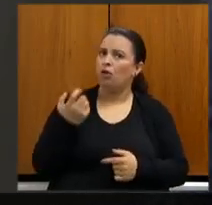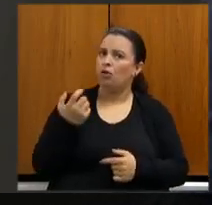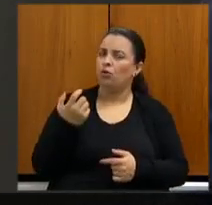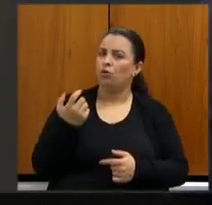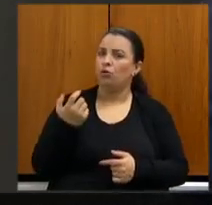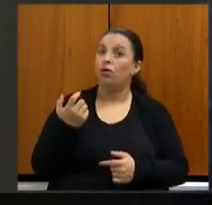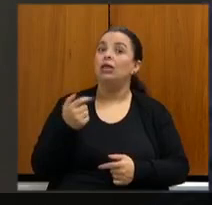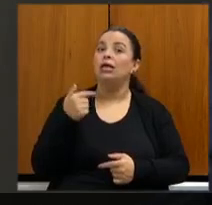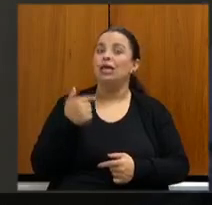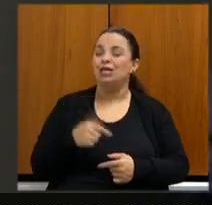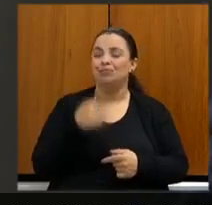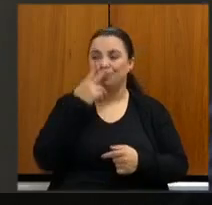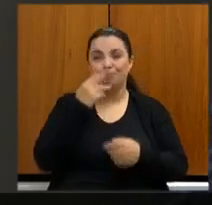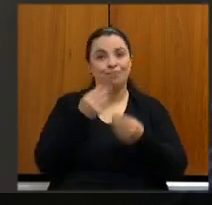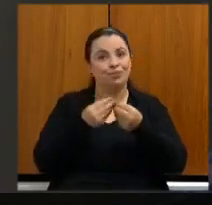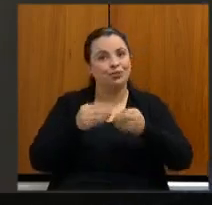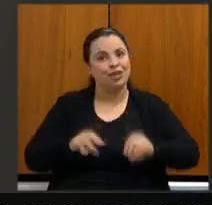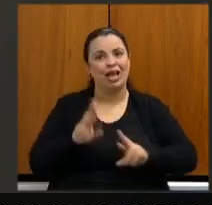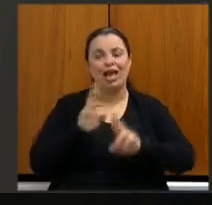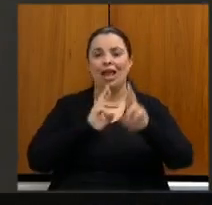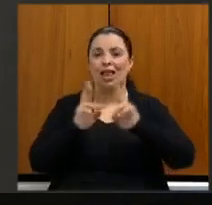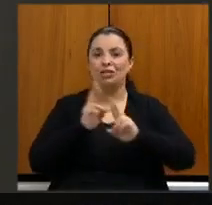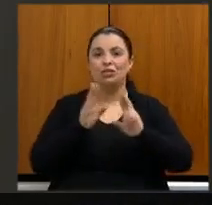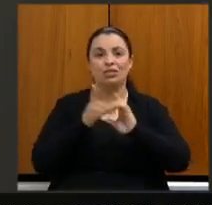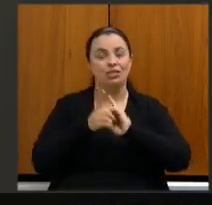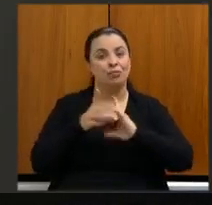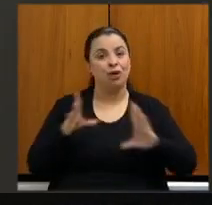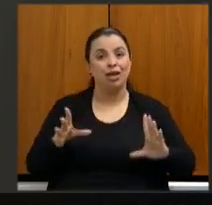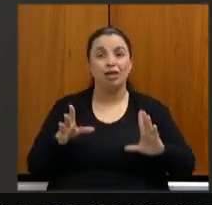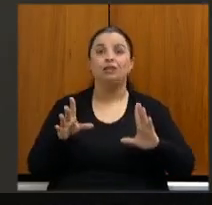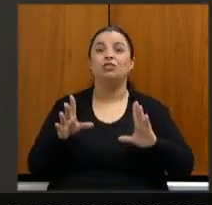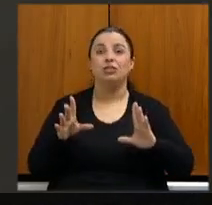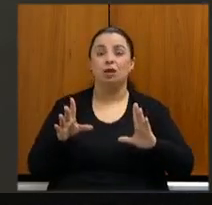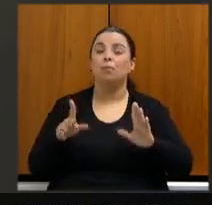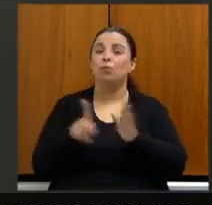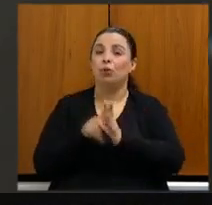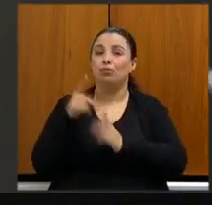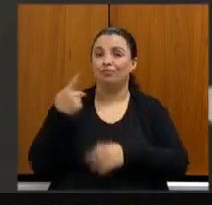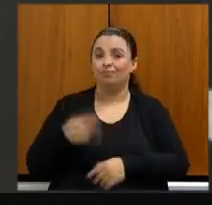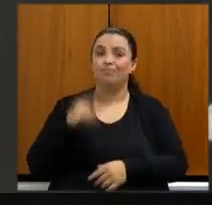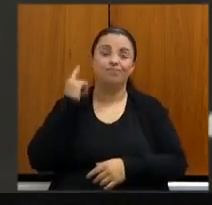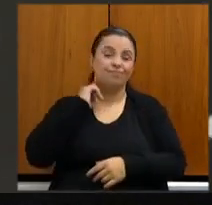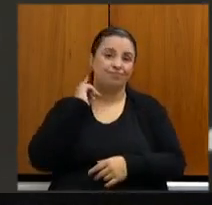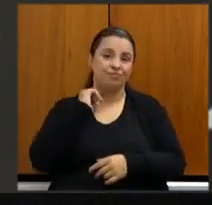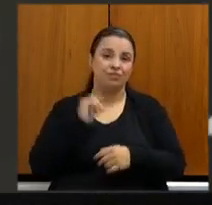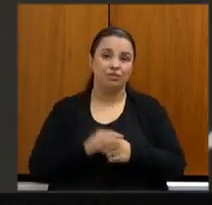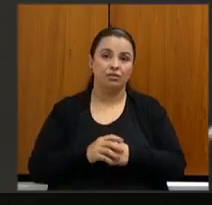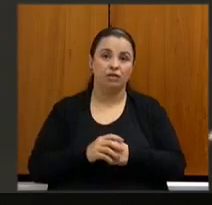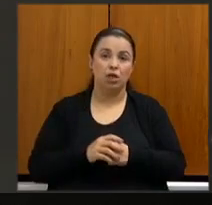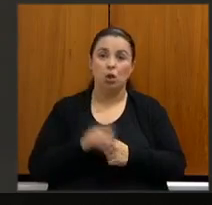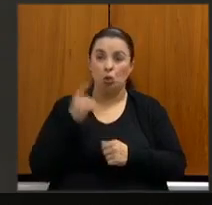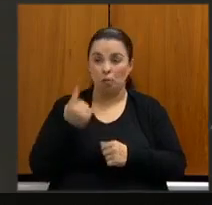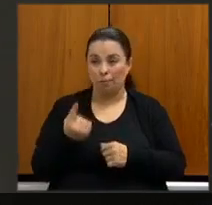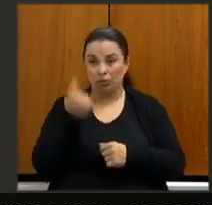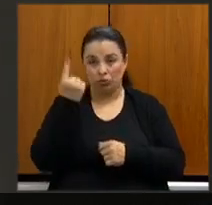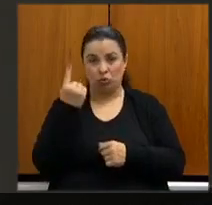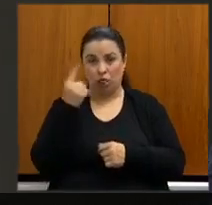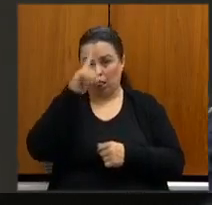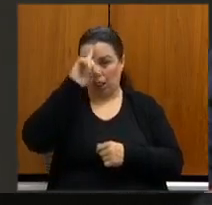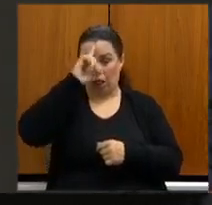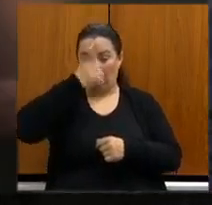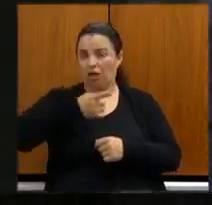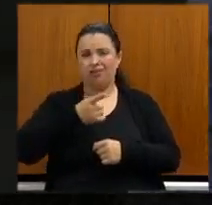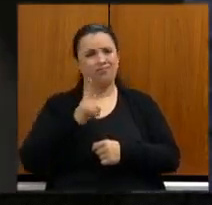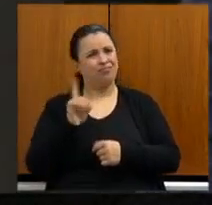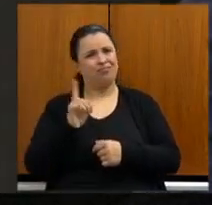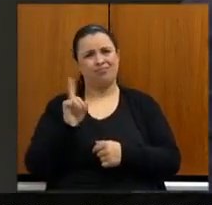as relações democráticas EA democracia no nosso estado ninguém nem Imperador ninguém é absoluto quando